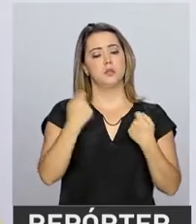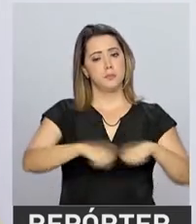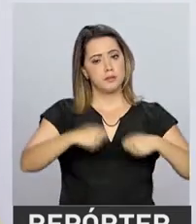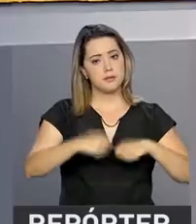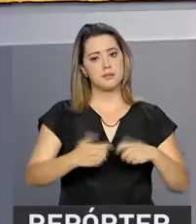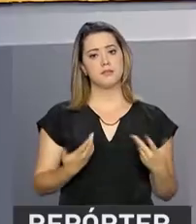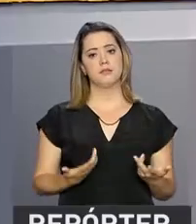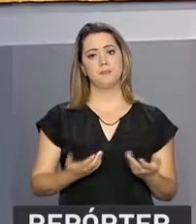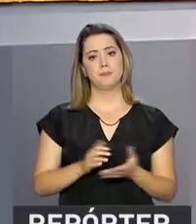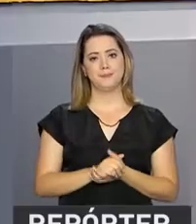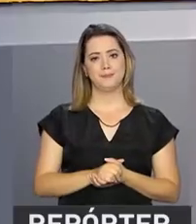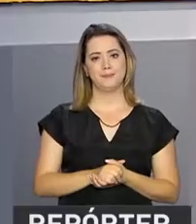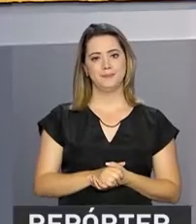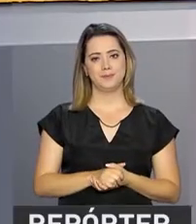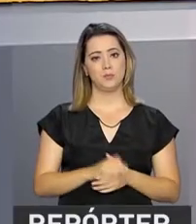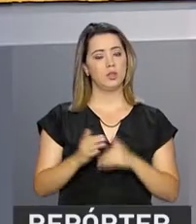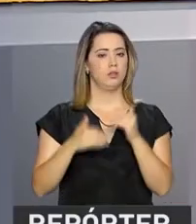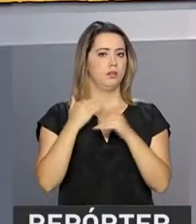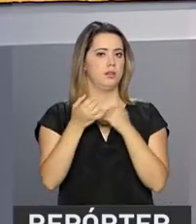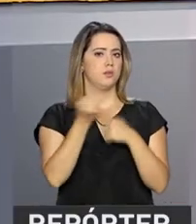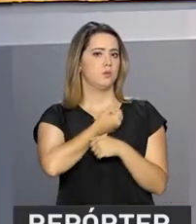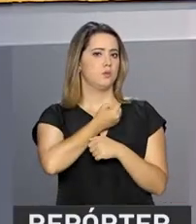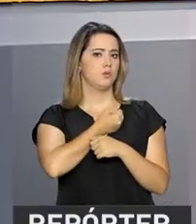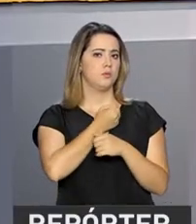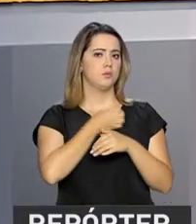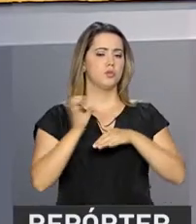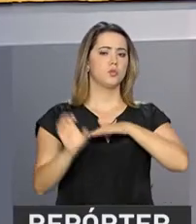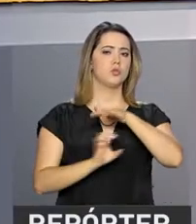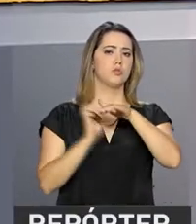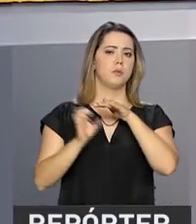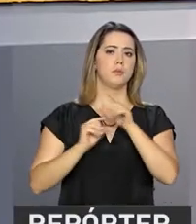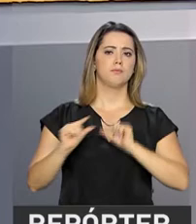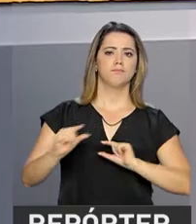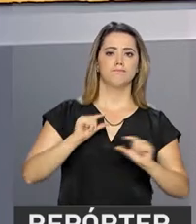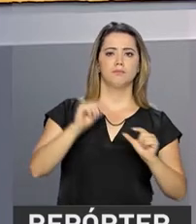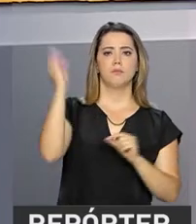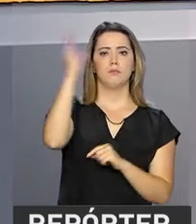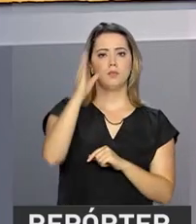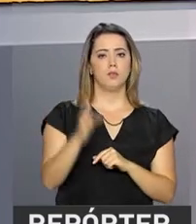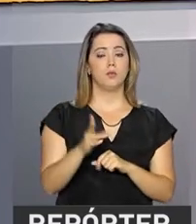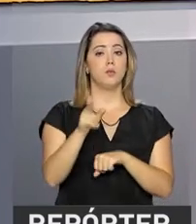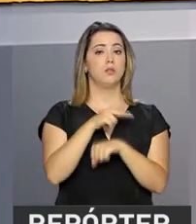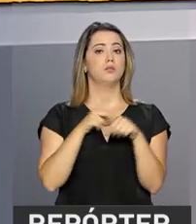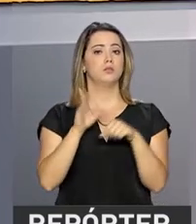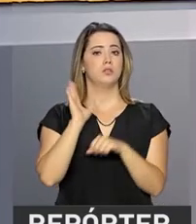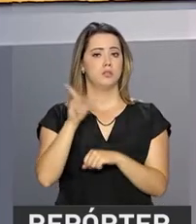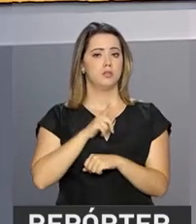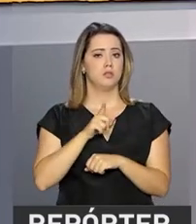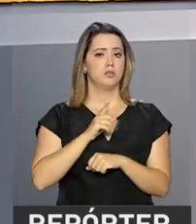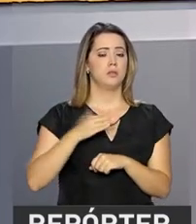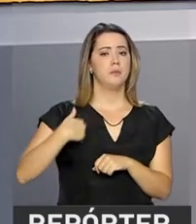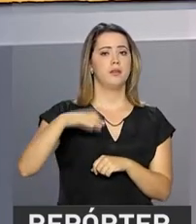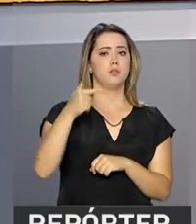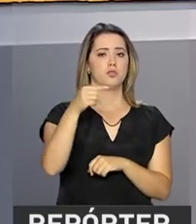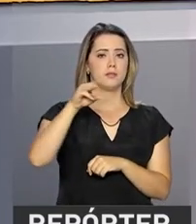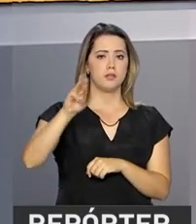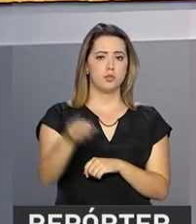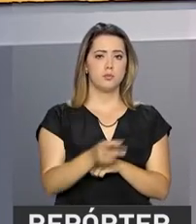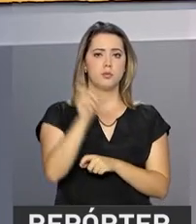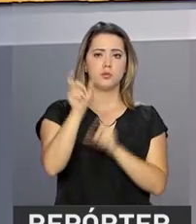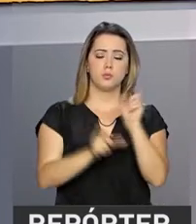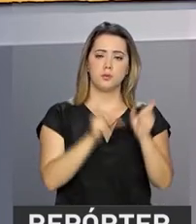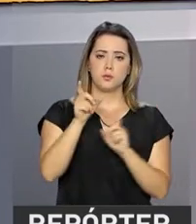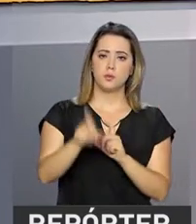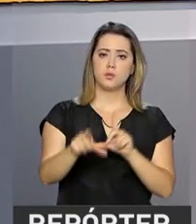região cresce o número de microempreendedores individuais no brasil o país já conta com mais de 7 milhões de pessoas